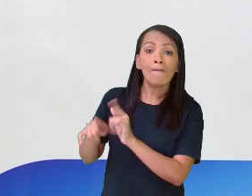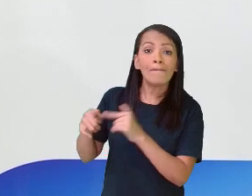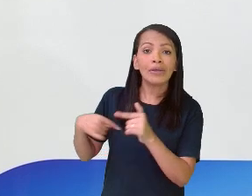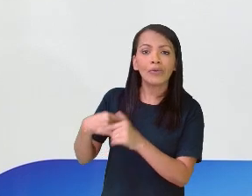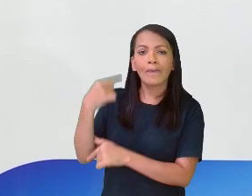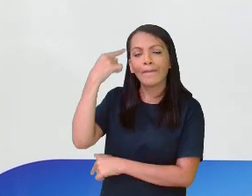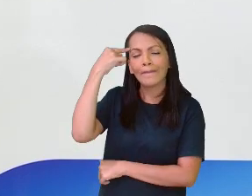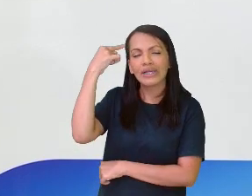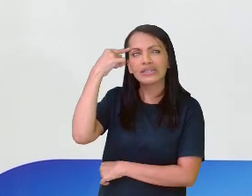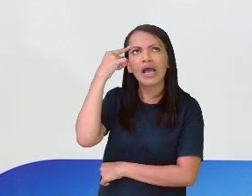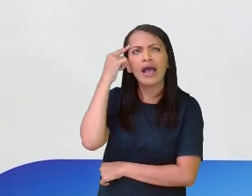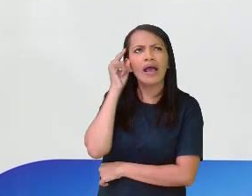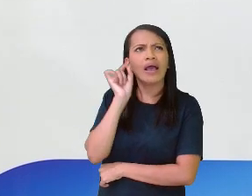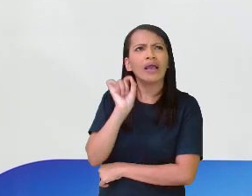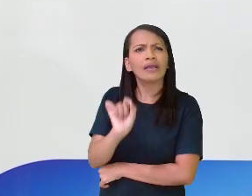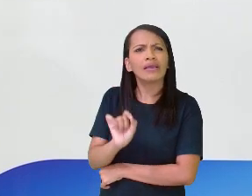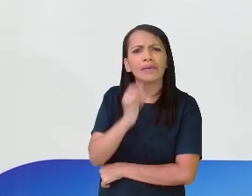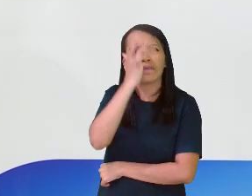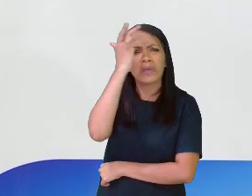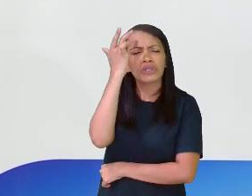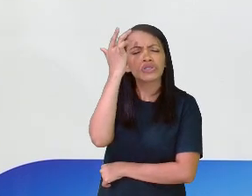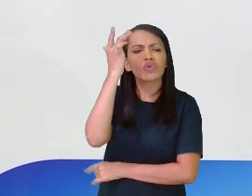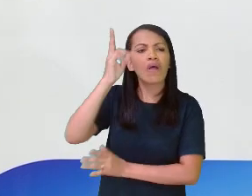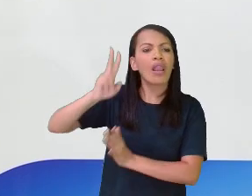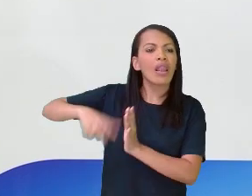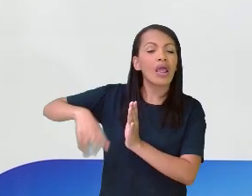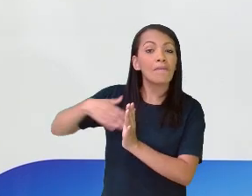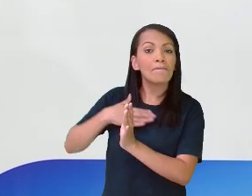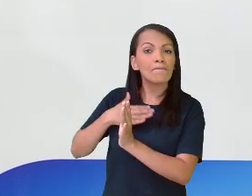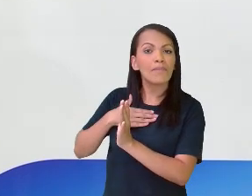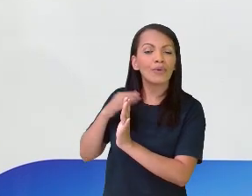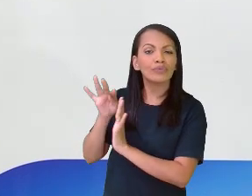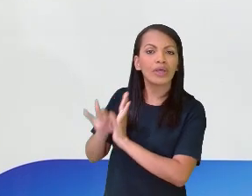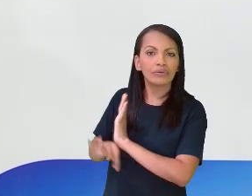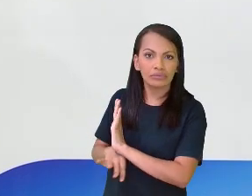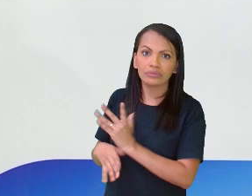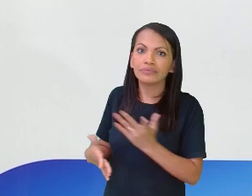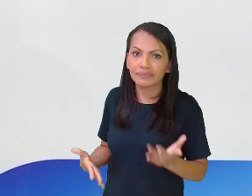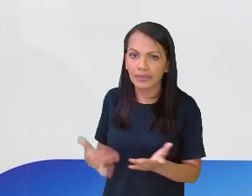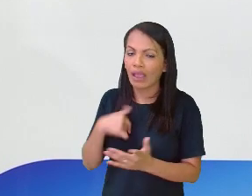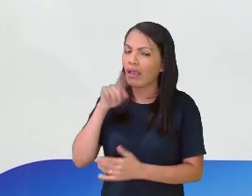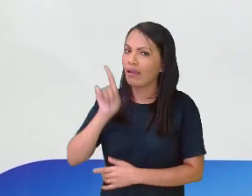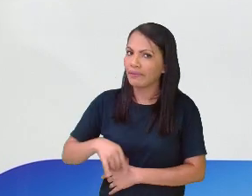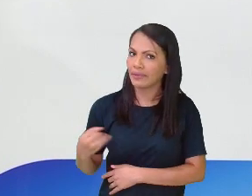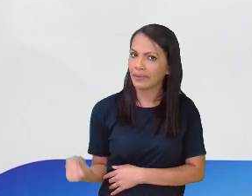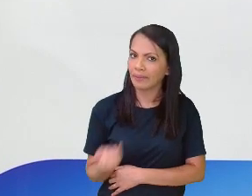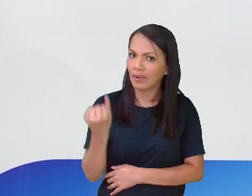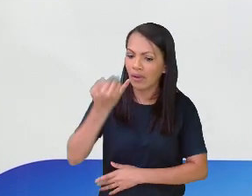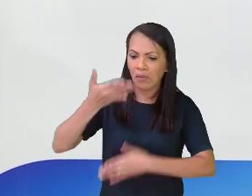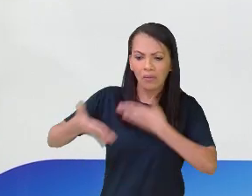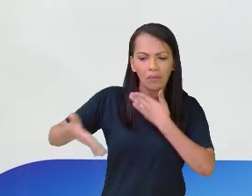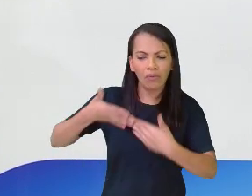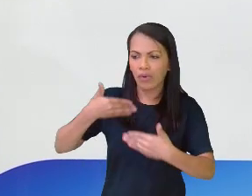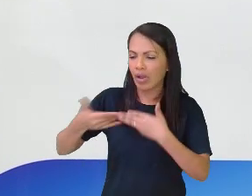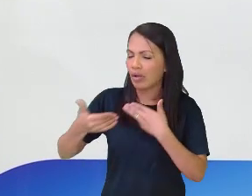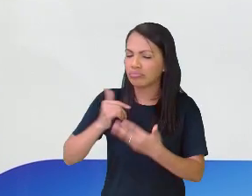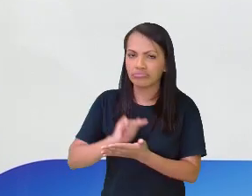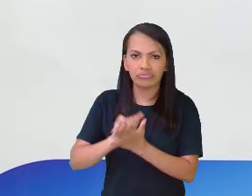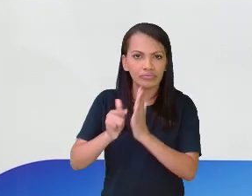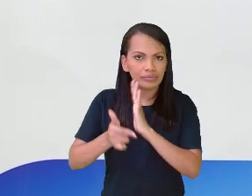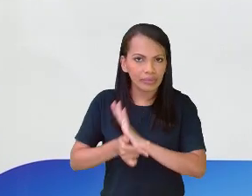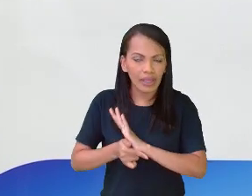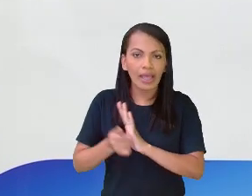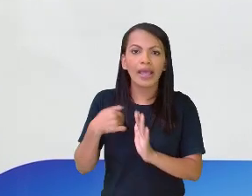planejamento para a produção textual. E é importante, quando eu vou produzir um texto, seja ele de que gênero for,